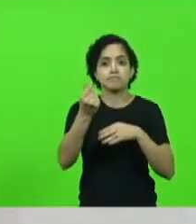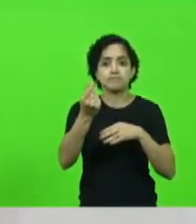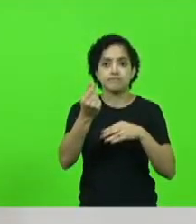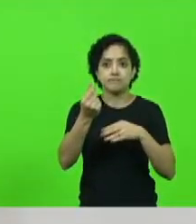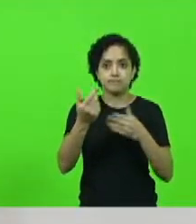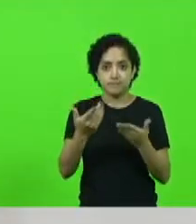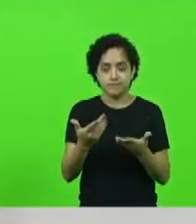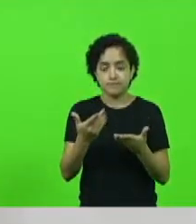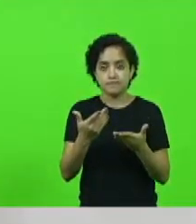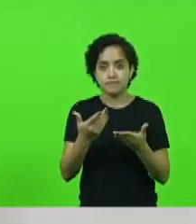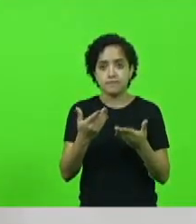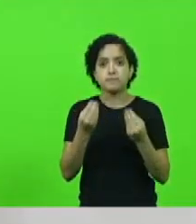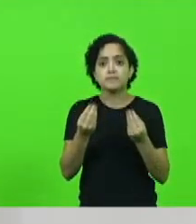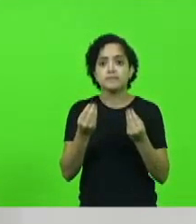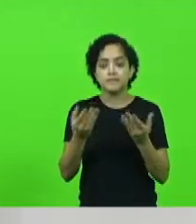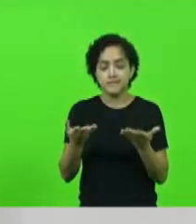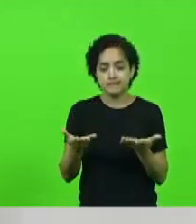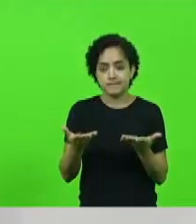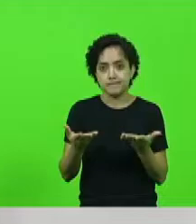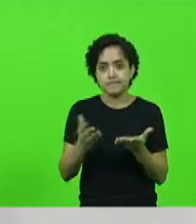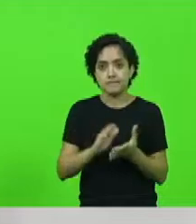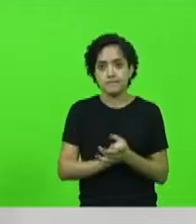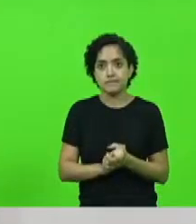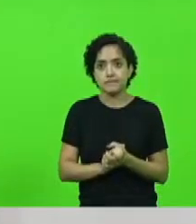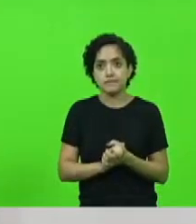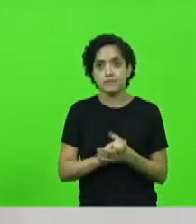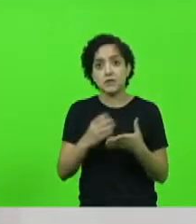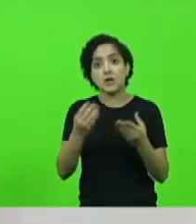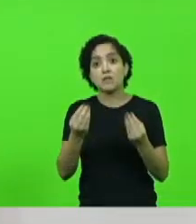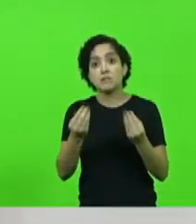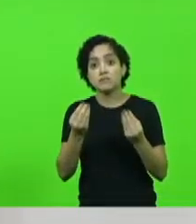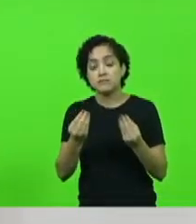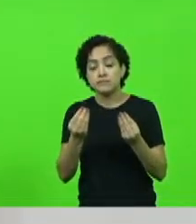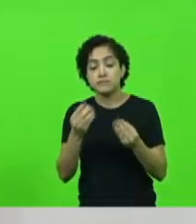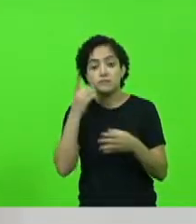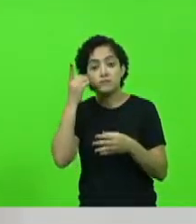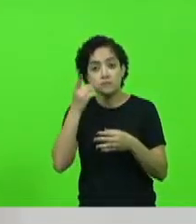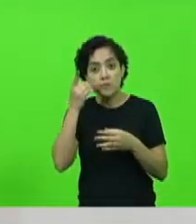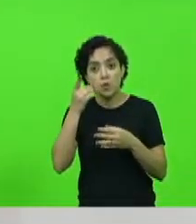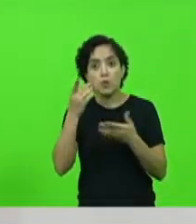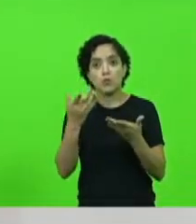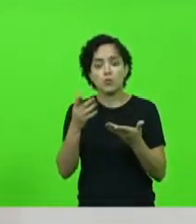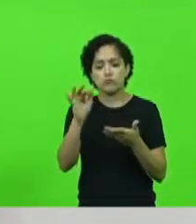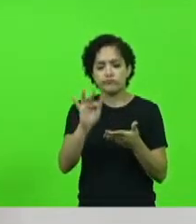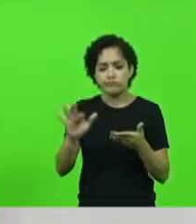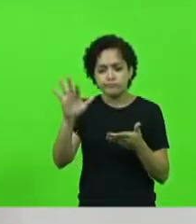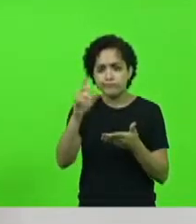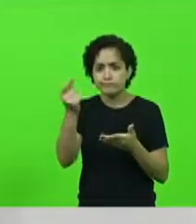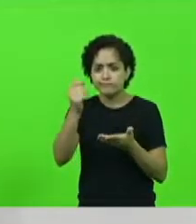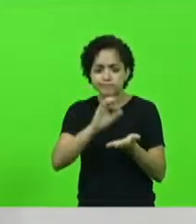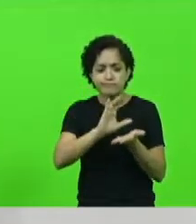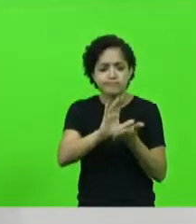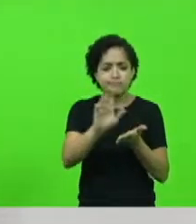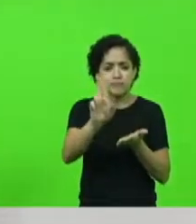Mais dinheiro para quê? Mais recursos federais que vieram para Santa Catarina para ser utilizado em saúde. Para quê?